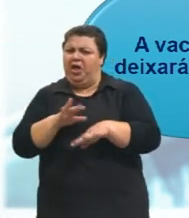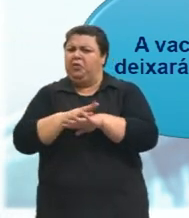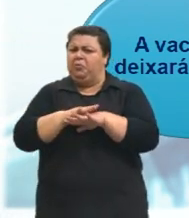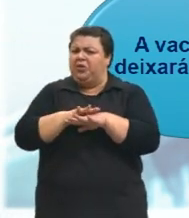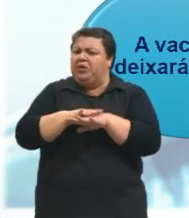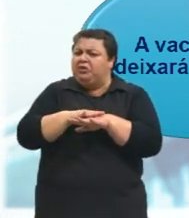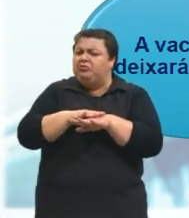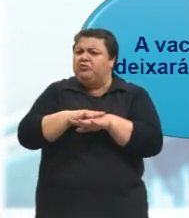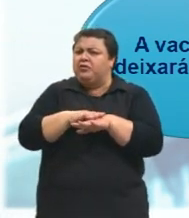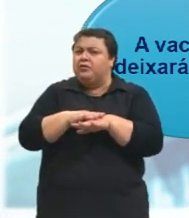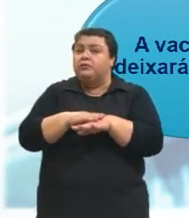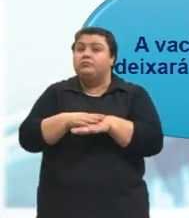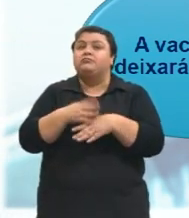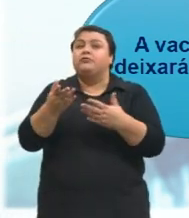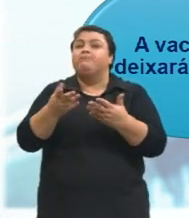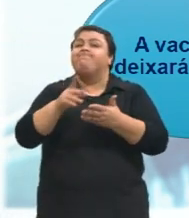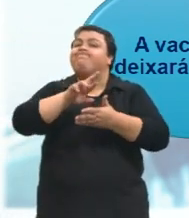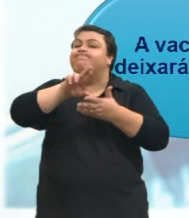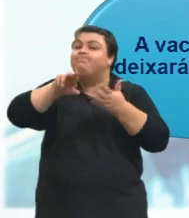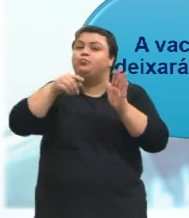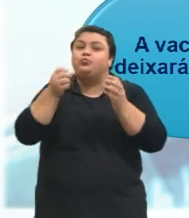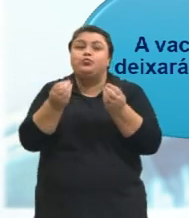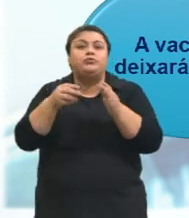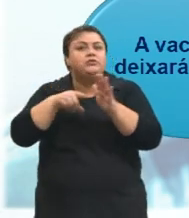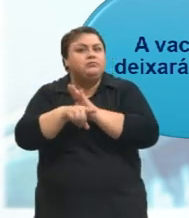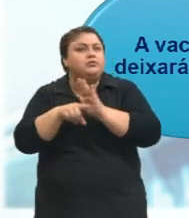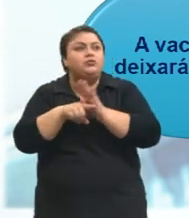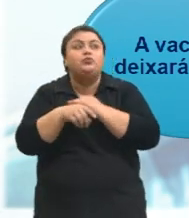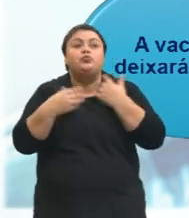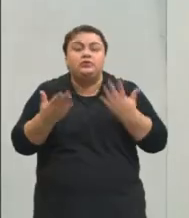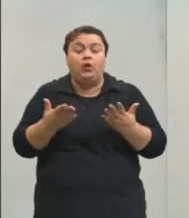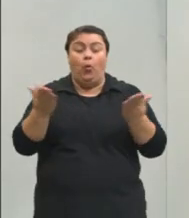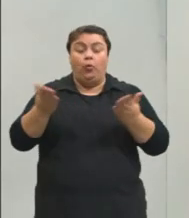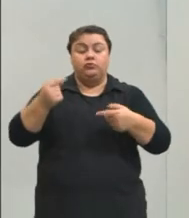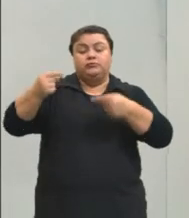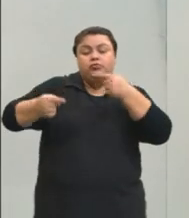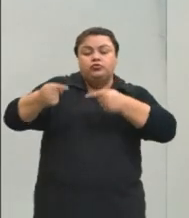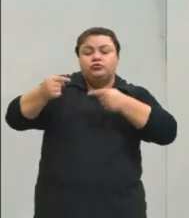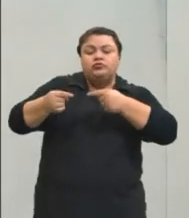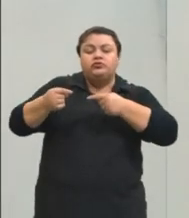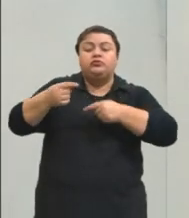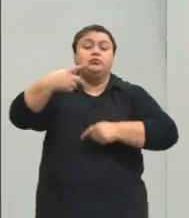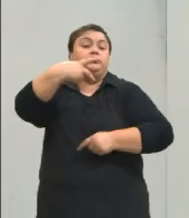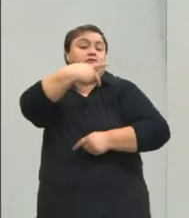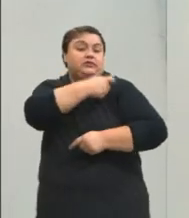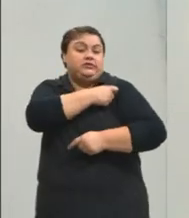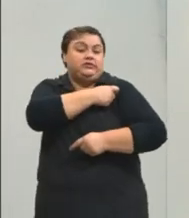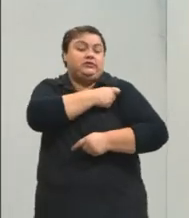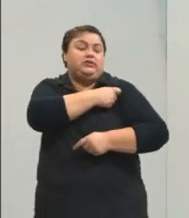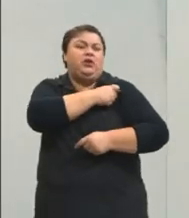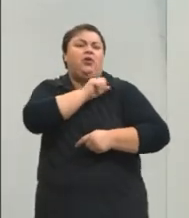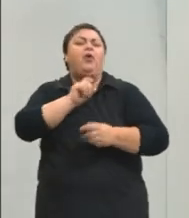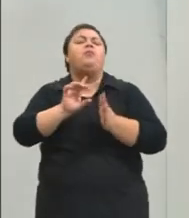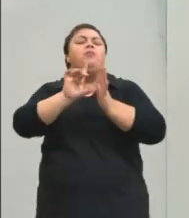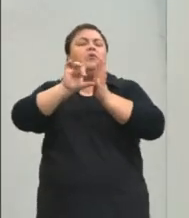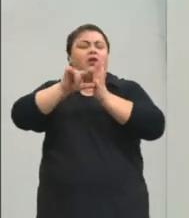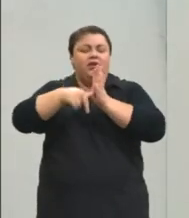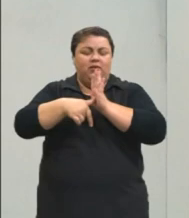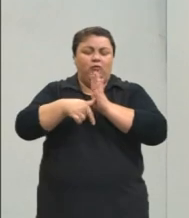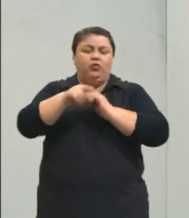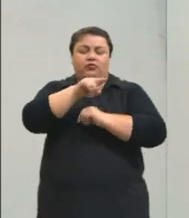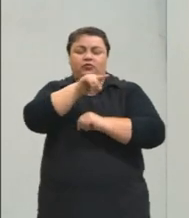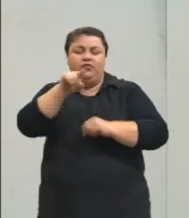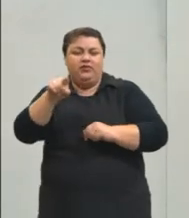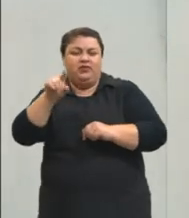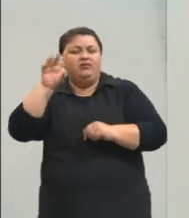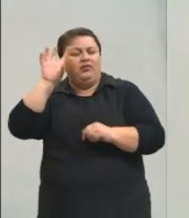que eu não vou ficar doente? Vários serás, né? Então, a gente vai discutir um pouquinho sobre a vacinação hoje, aí depois vocês vão tirar as